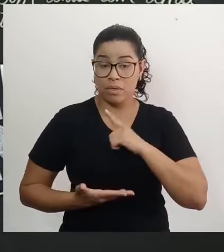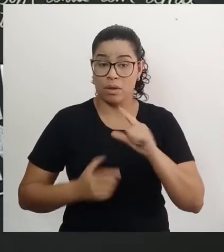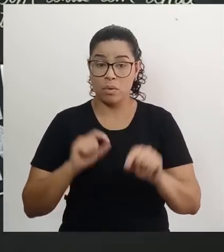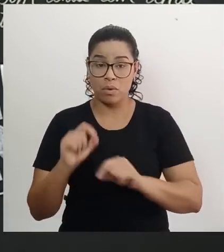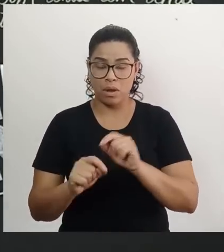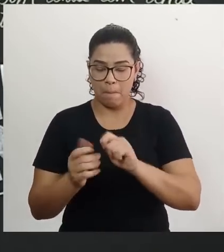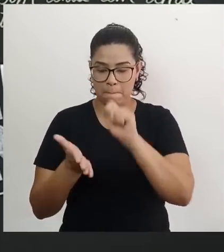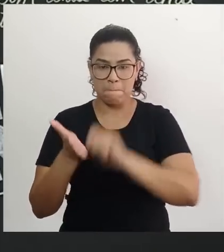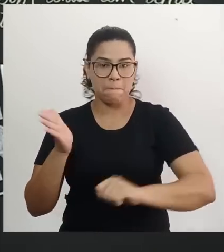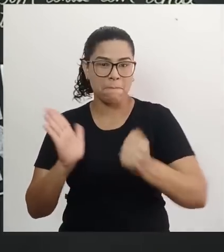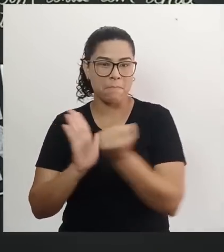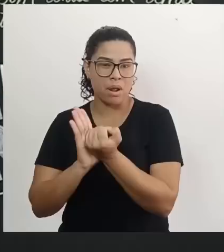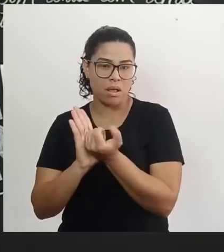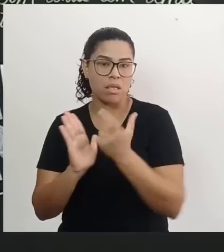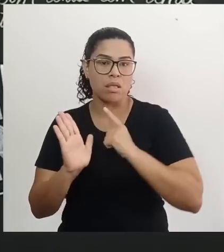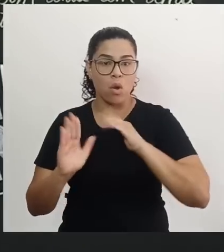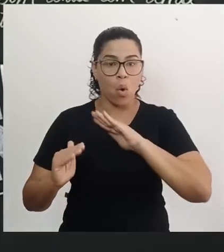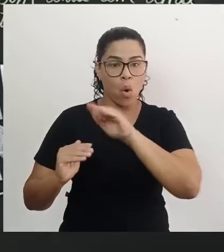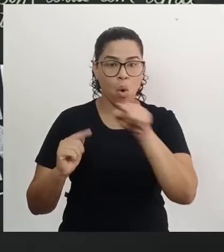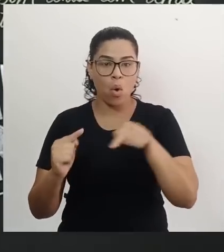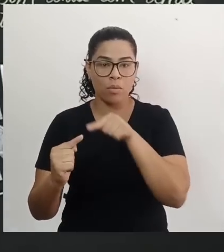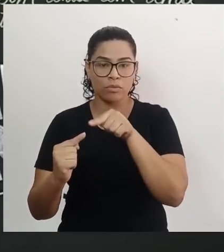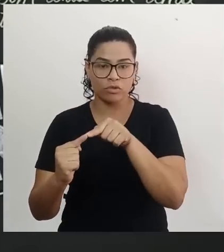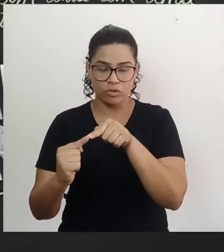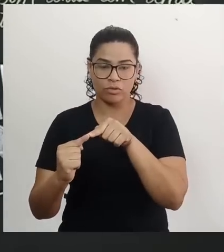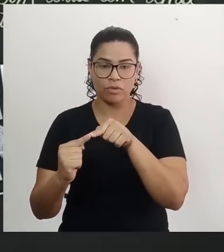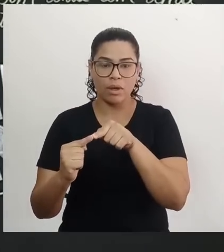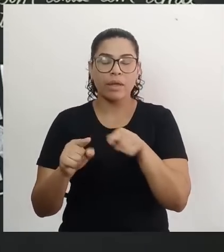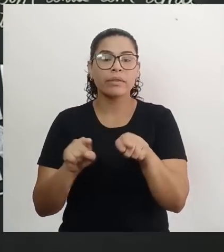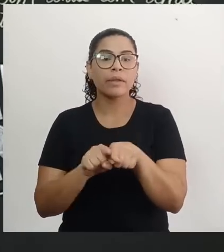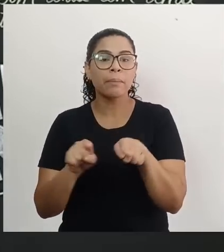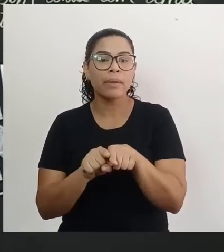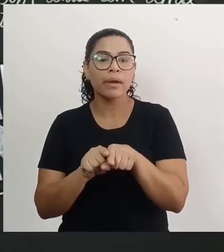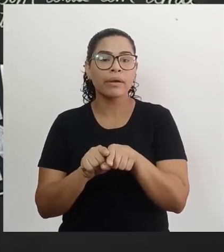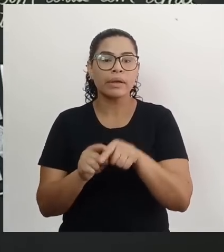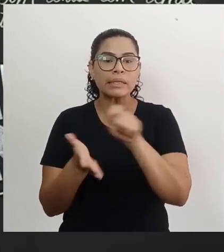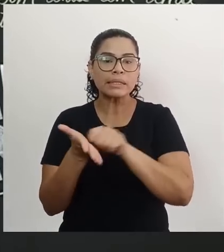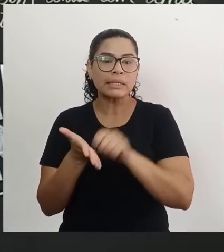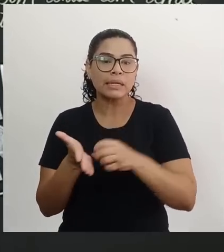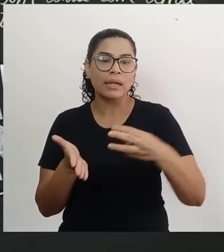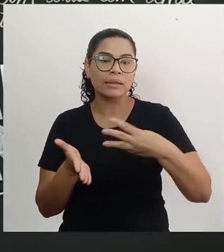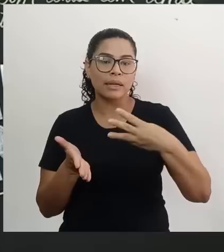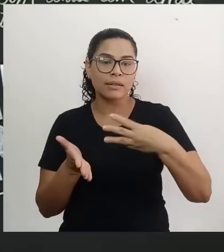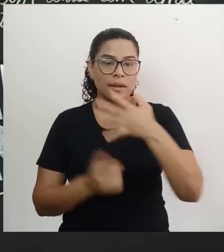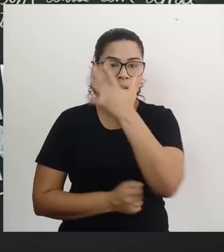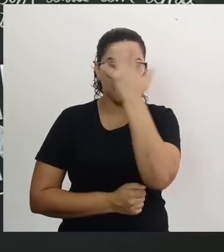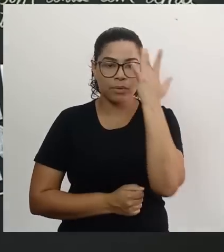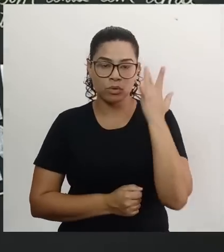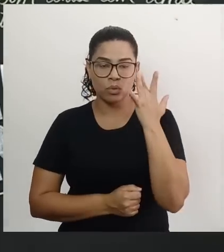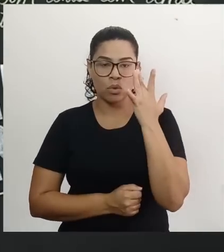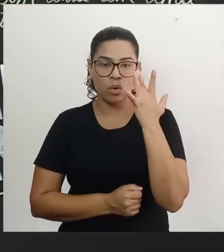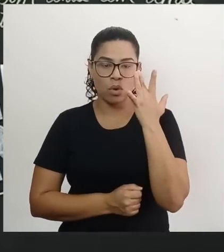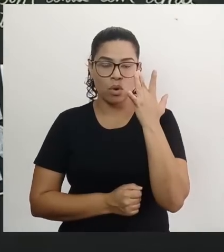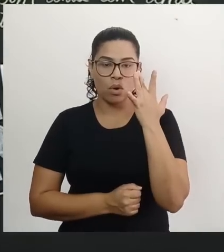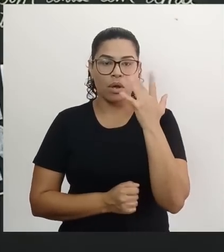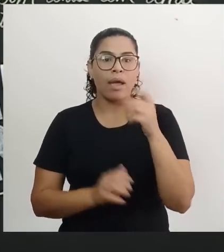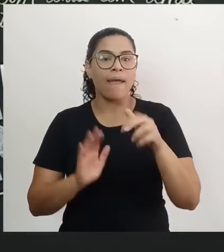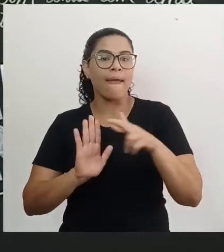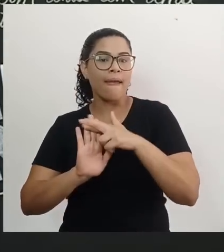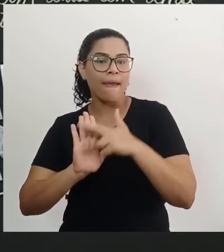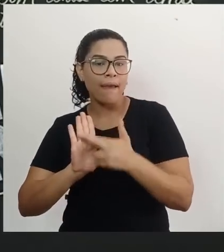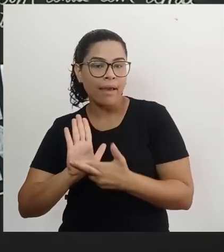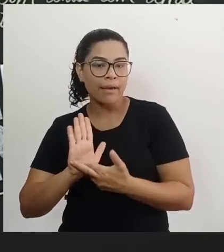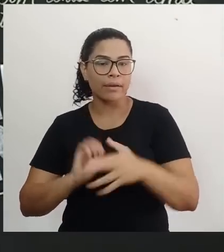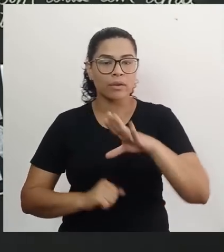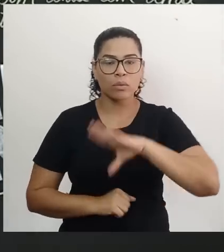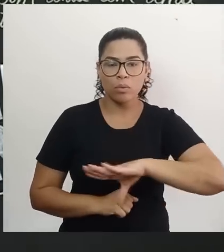tudo, marcas objetivas, uma escrita em terceira pessoa, uma escrita muito mais direcionada, voltada para a variedade padrão, da língua norma padrão, as regras precisam